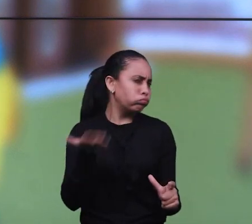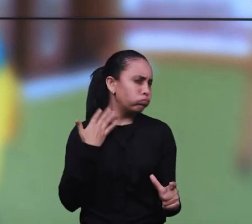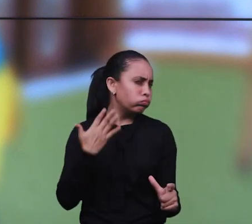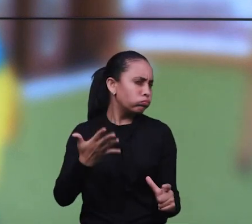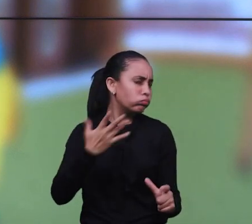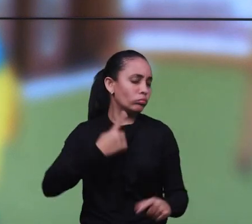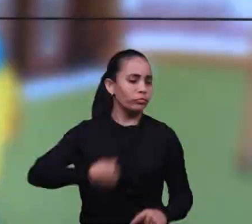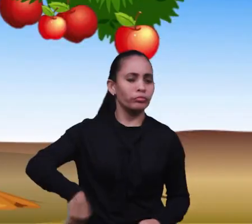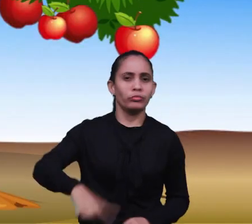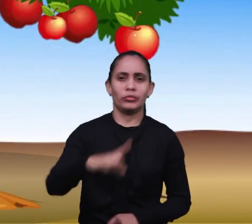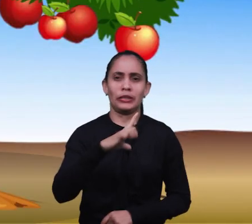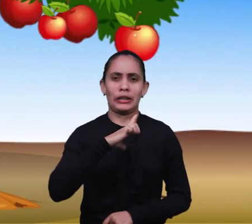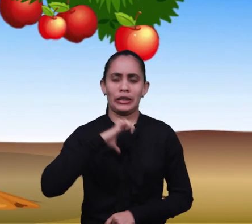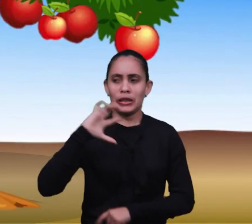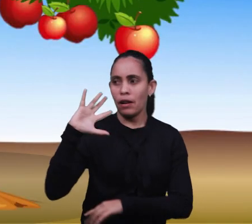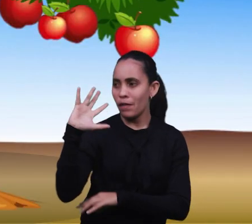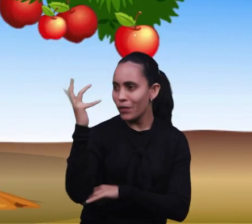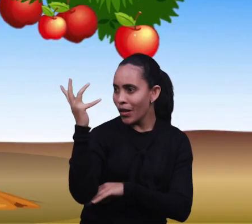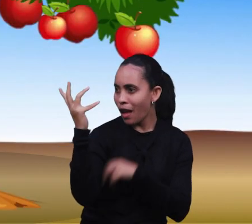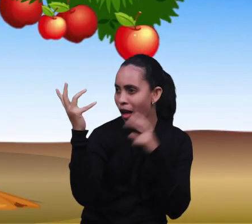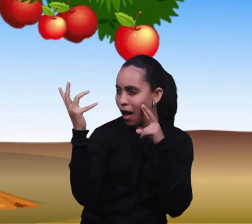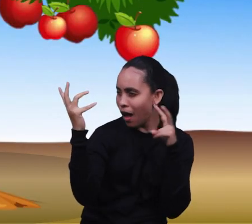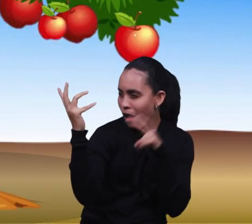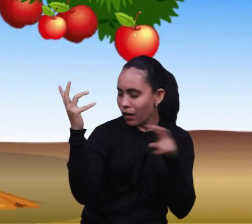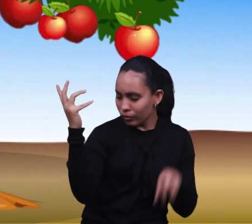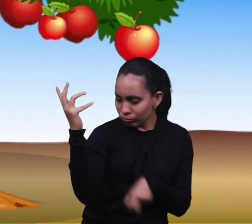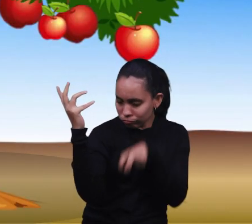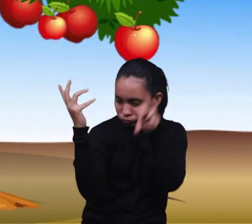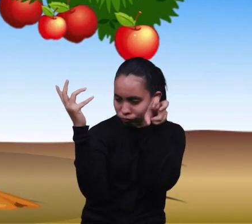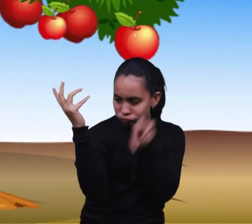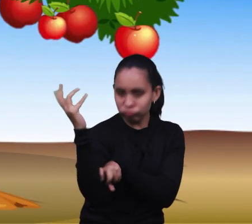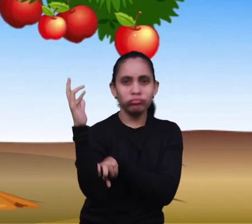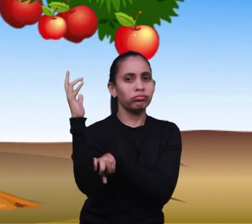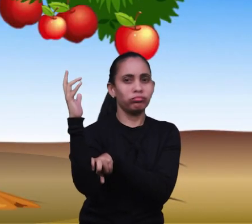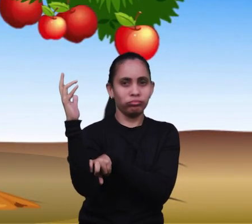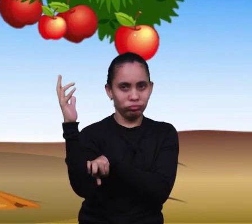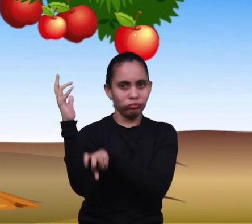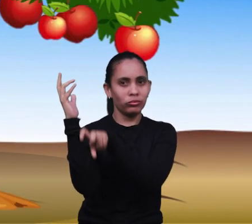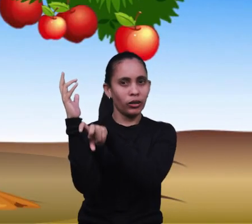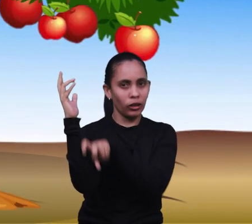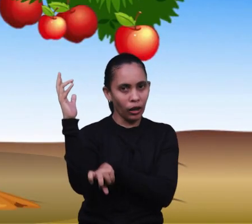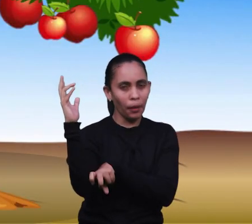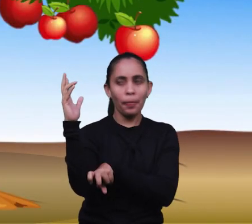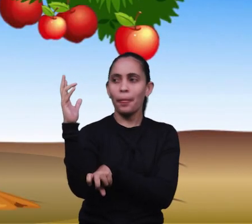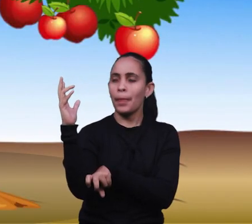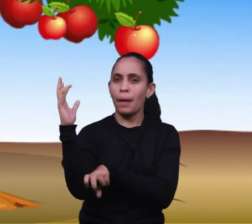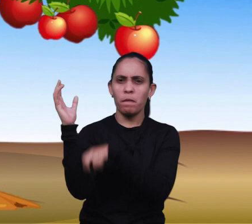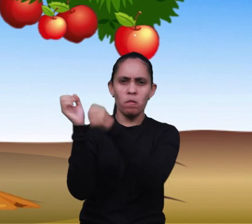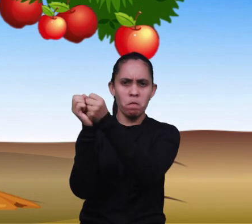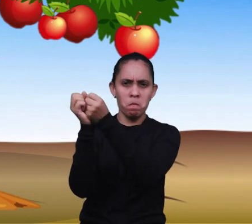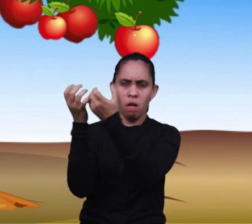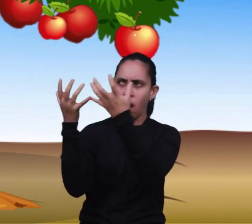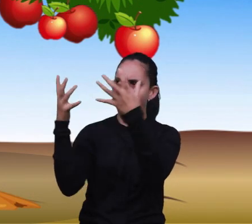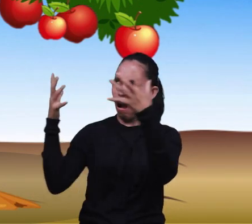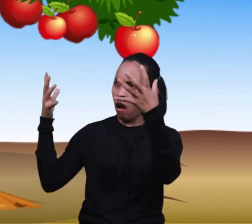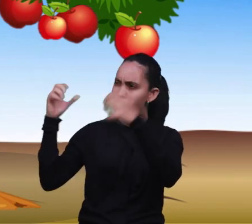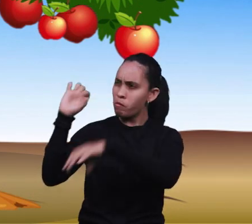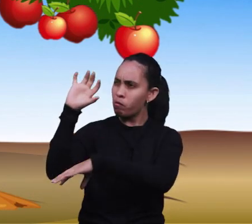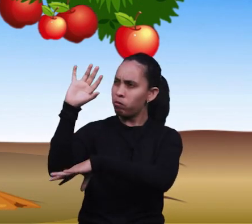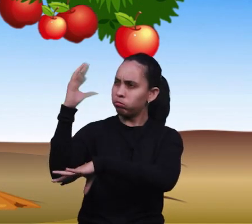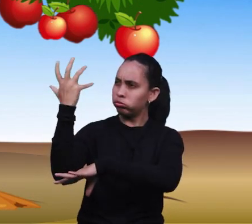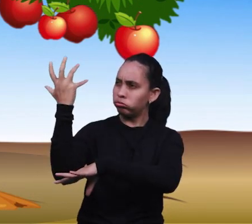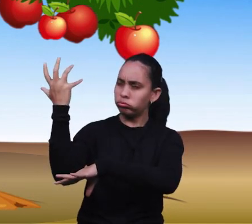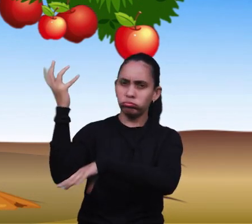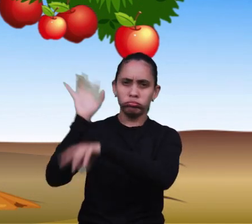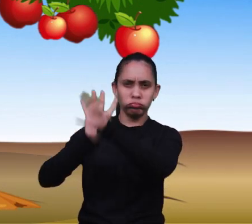deserto, muito quente, eles vinham então e sentavam na sombra da copa da macieira, que era uma árvore muito